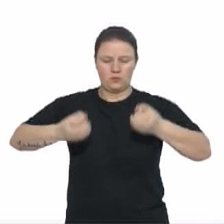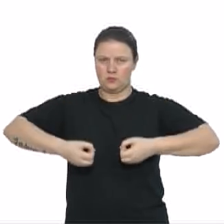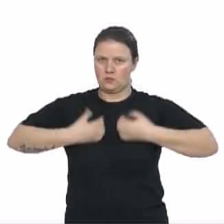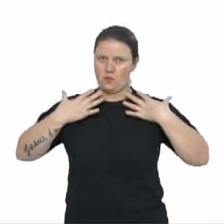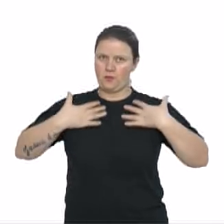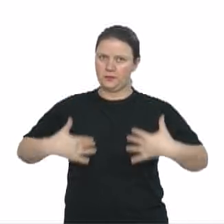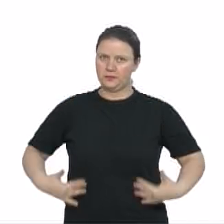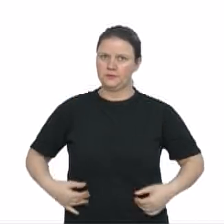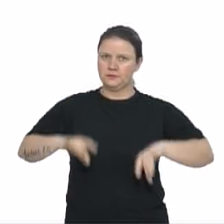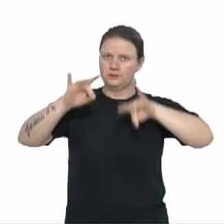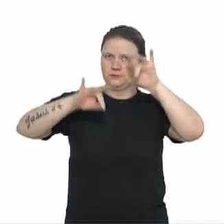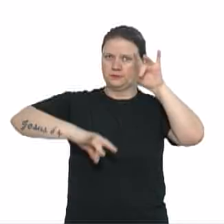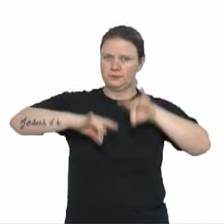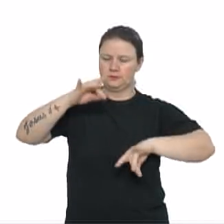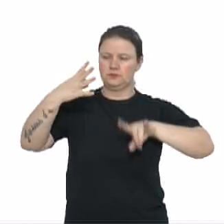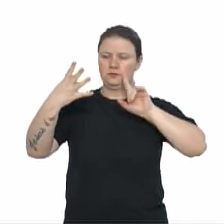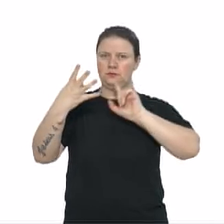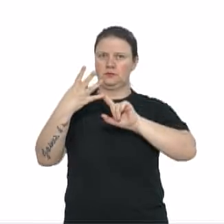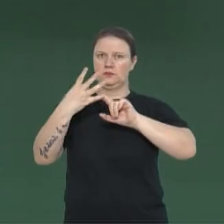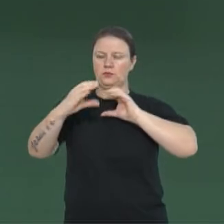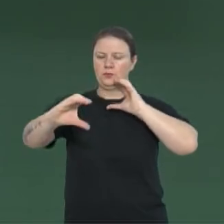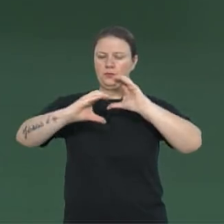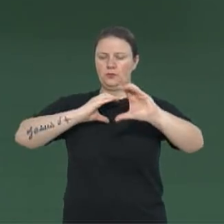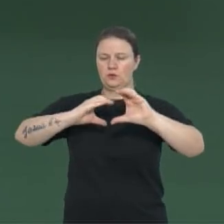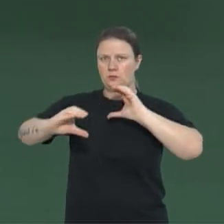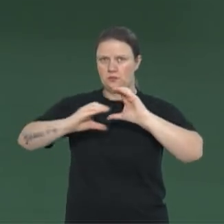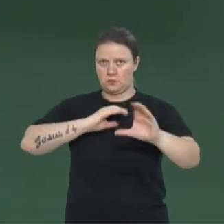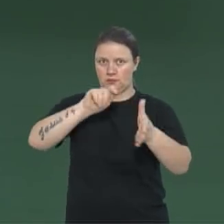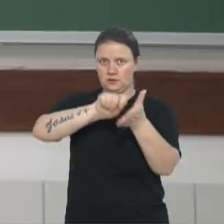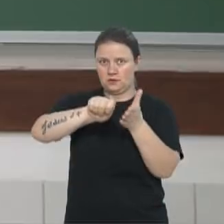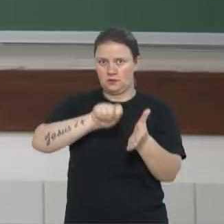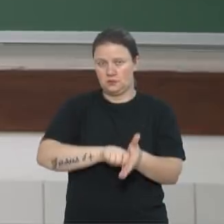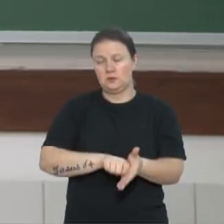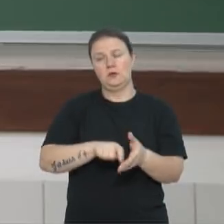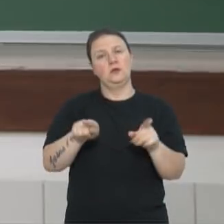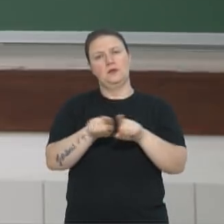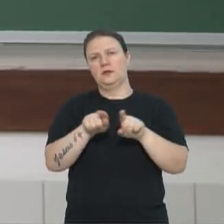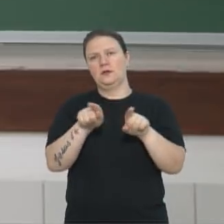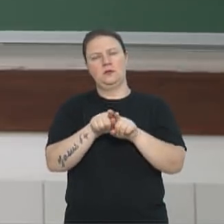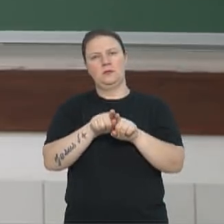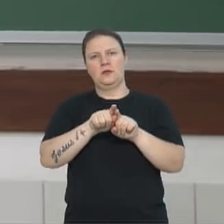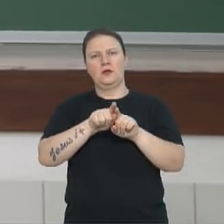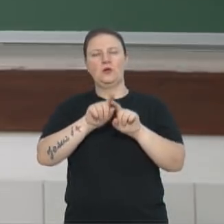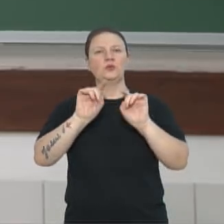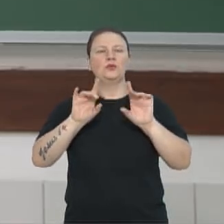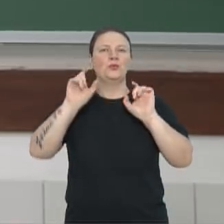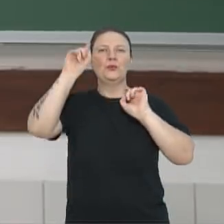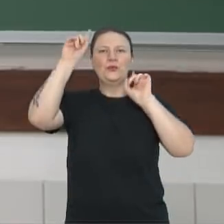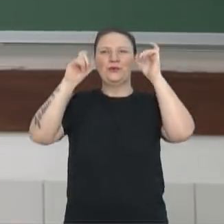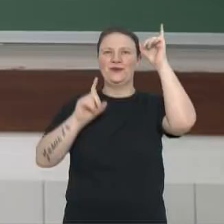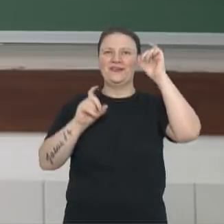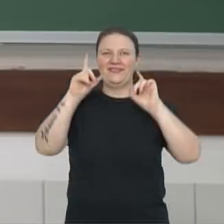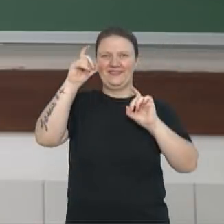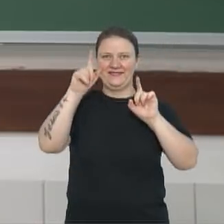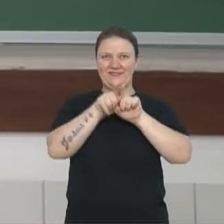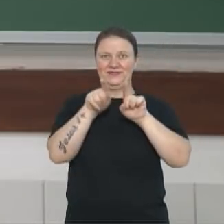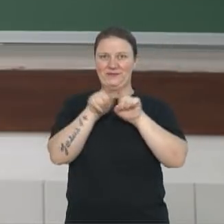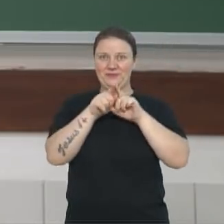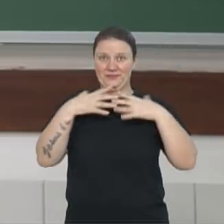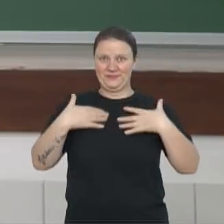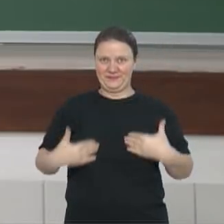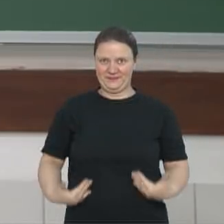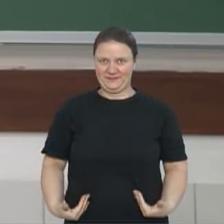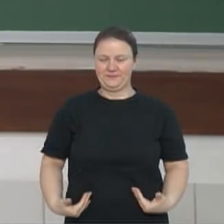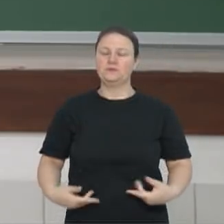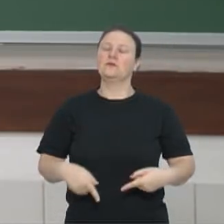teatro, comunicação verbal e não verbal. Olha só, é bem importante que a